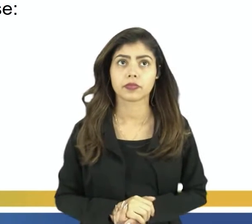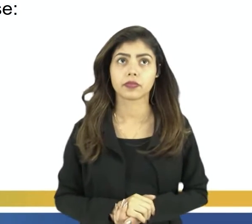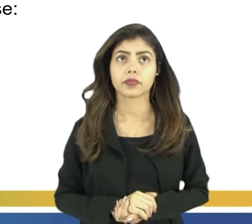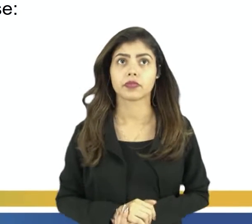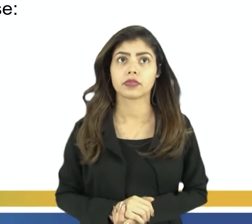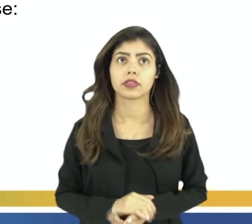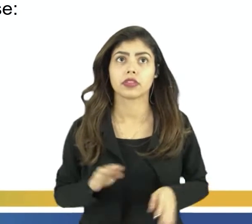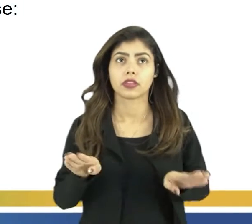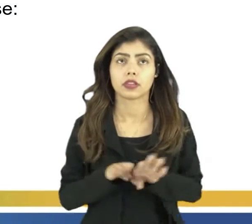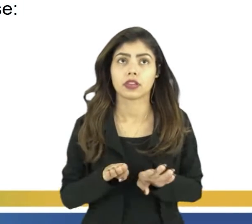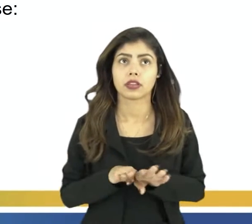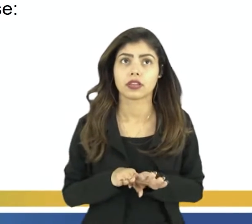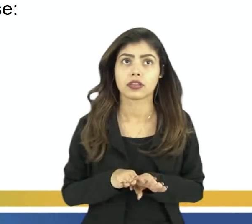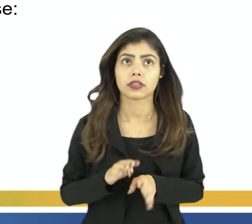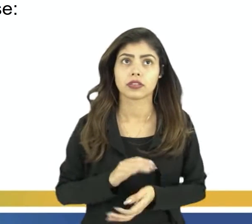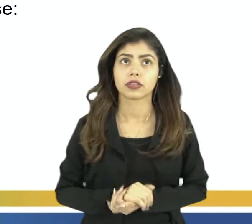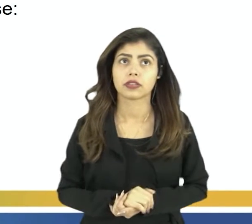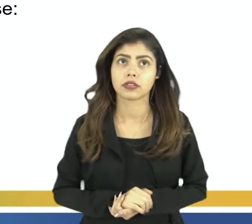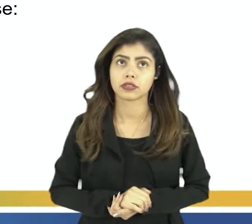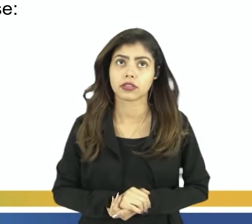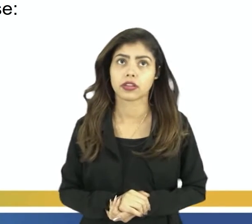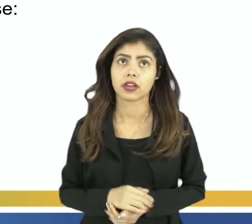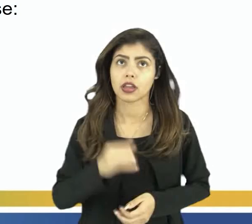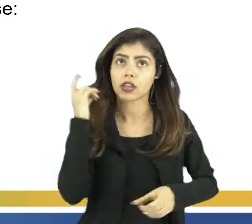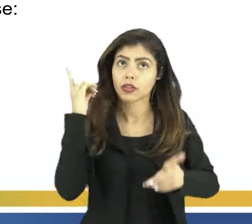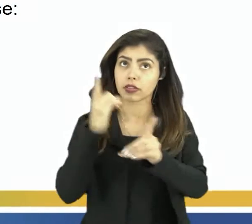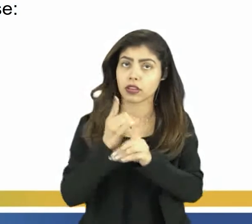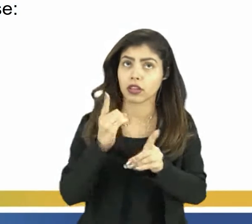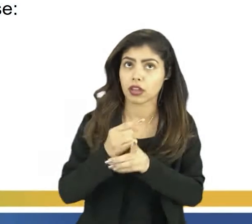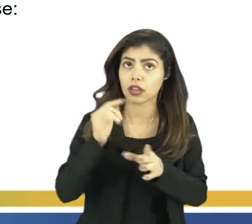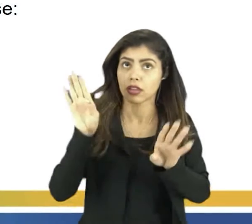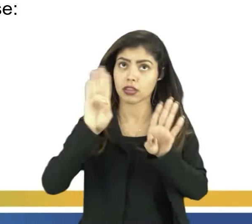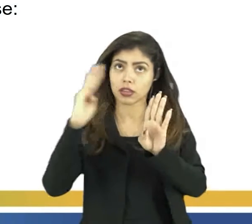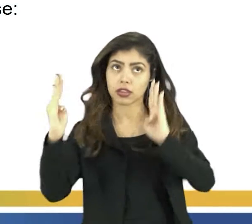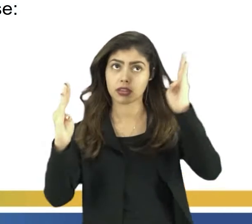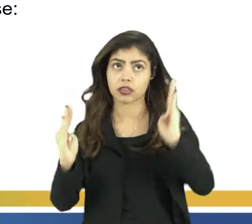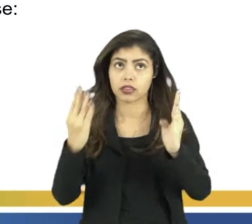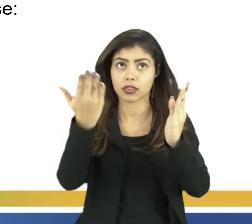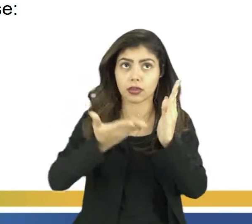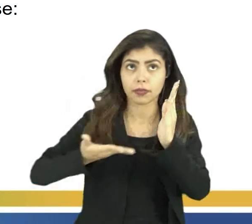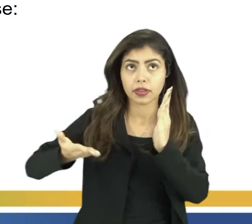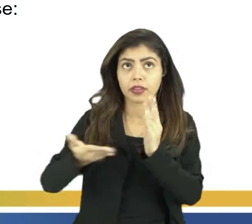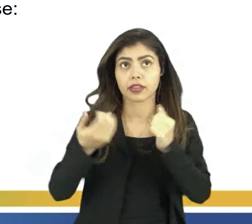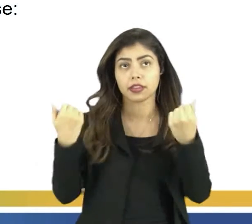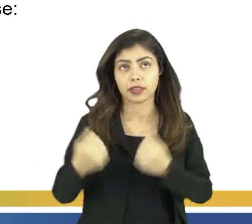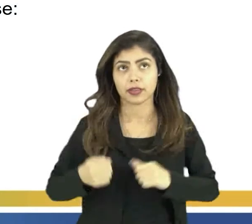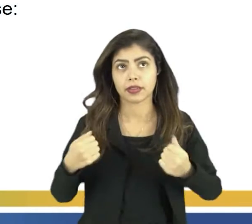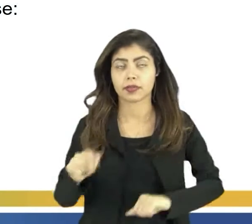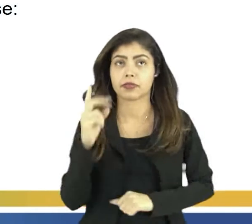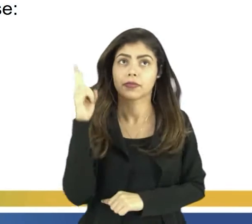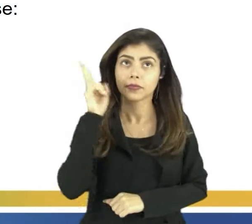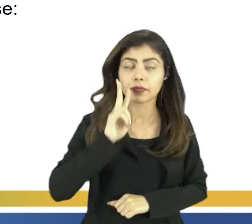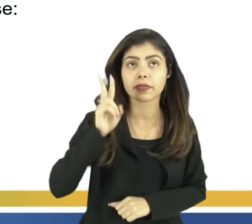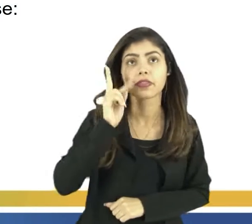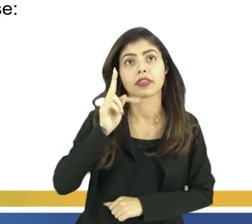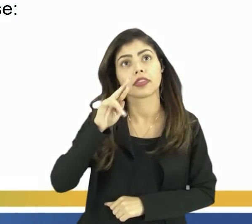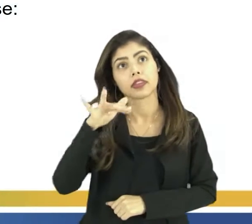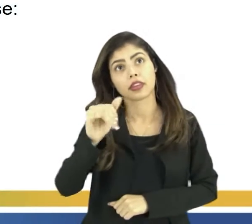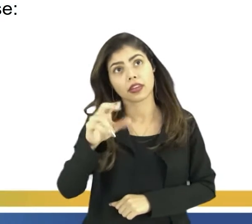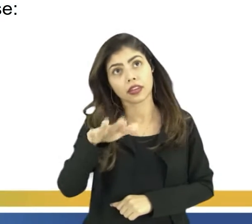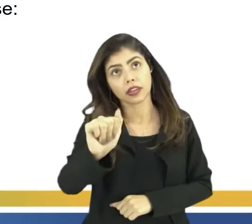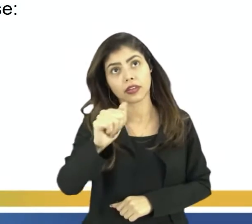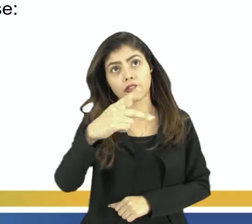Por conseguinte, né, vamos entender que para encontrar a área lateral e a área da base, devemos lembrar do Teorema